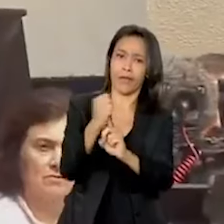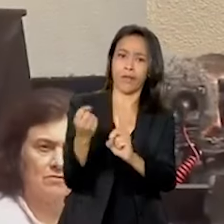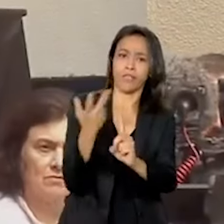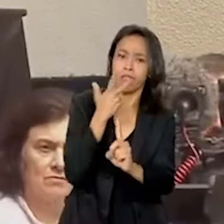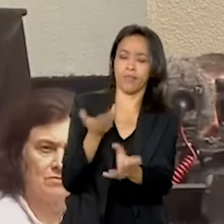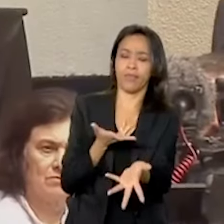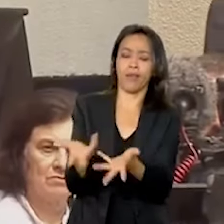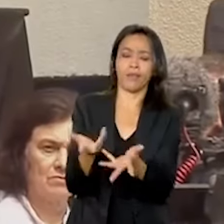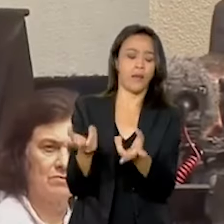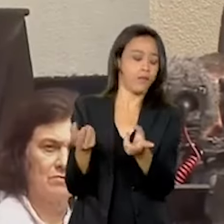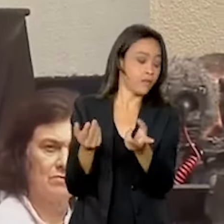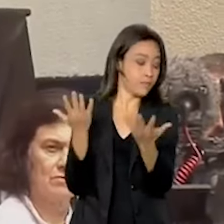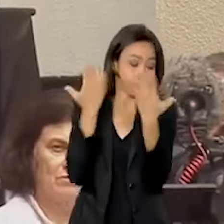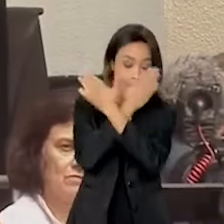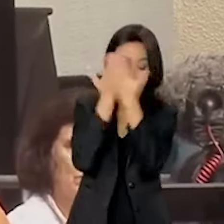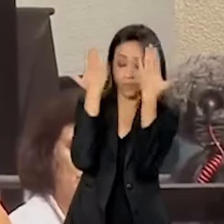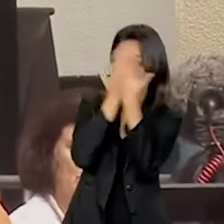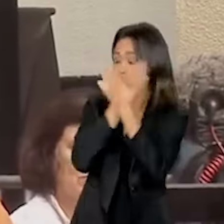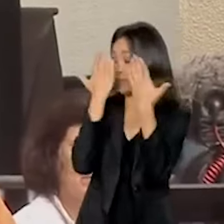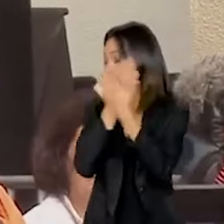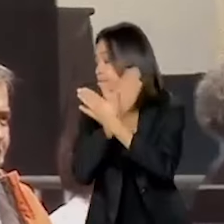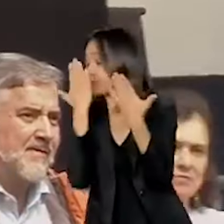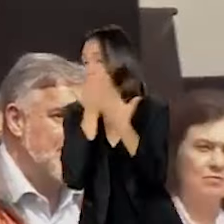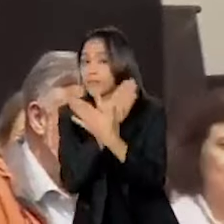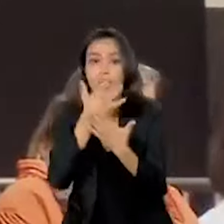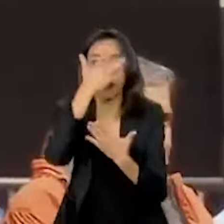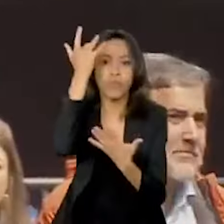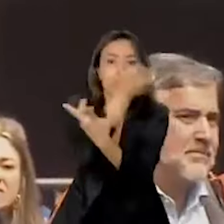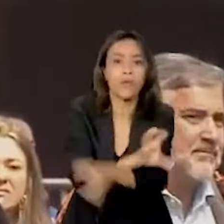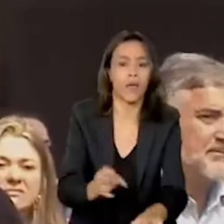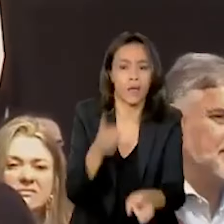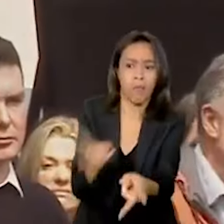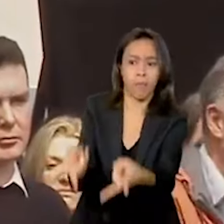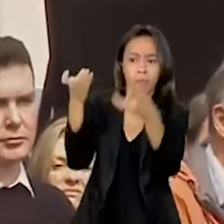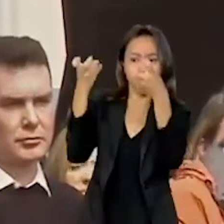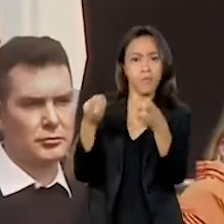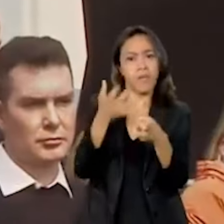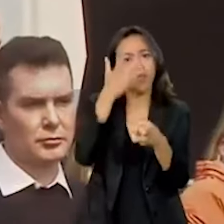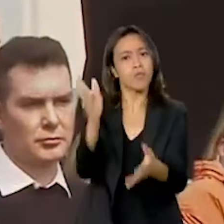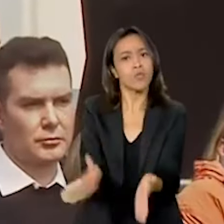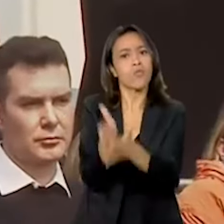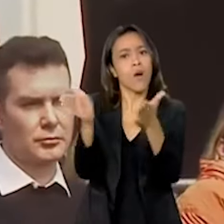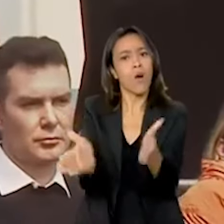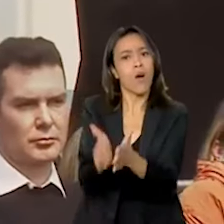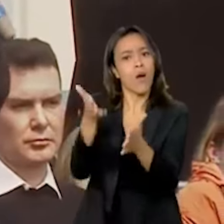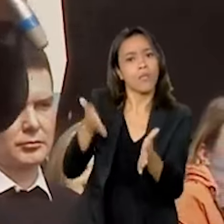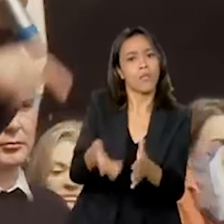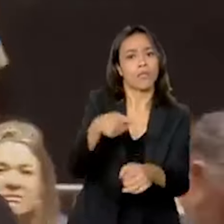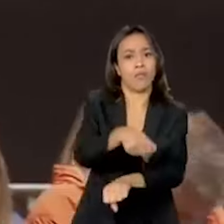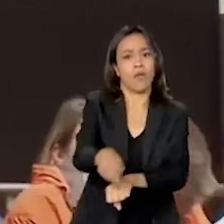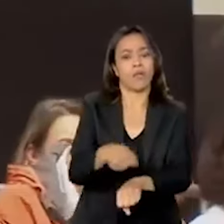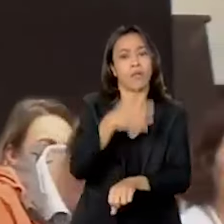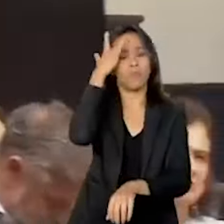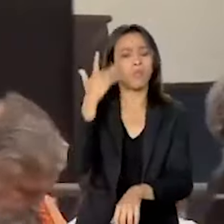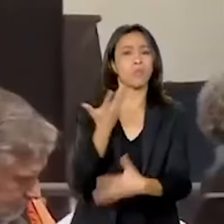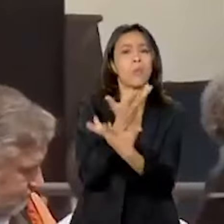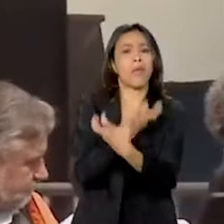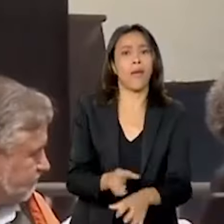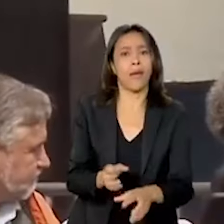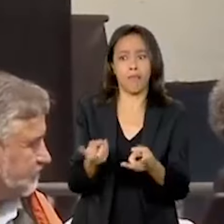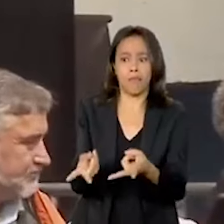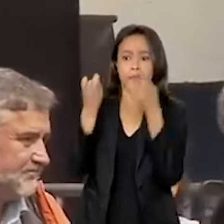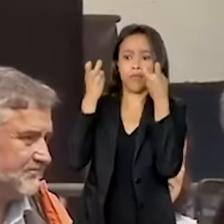fossem invisíveis. As pessoas não querem enxergar os pobres desse país, as pessoas não querem enxergar as